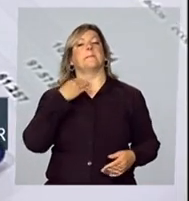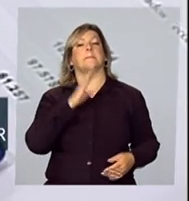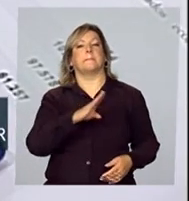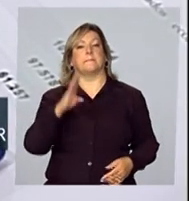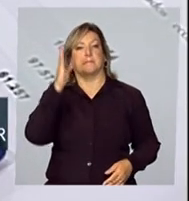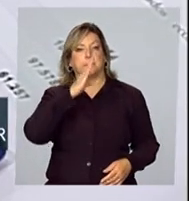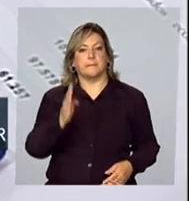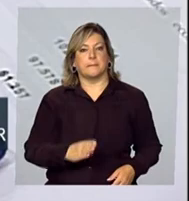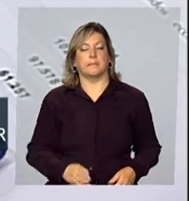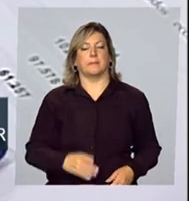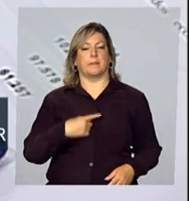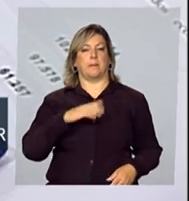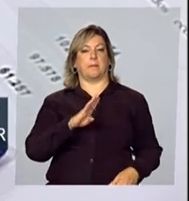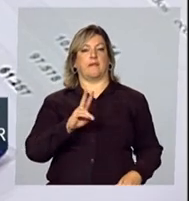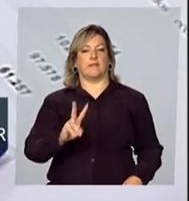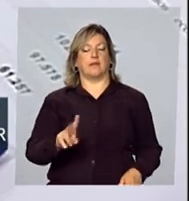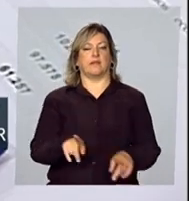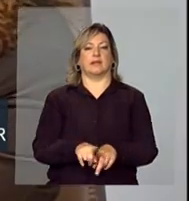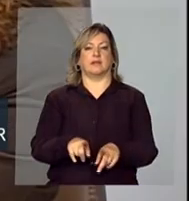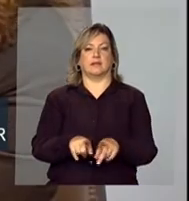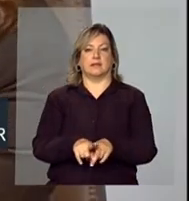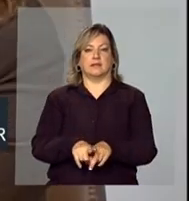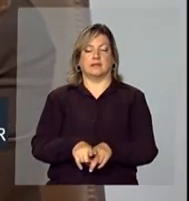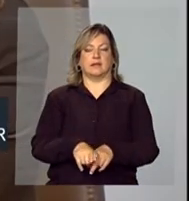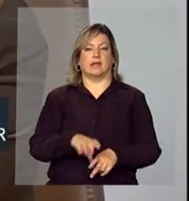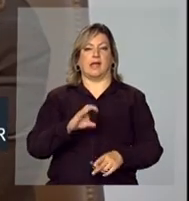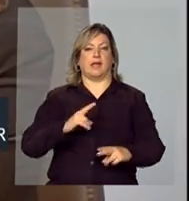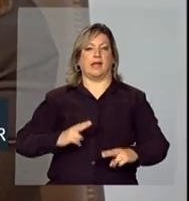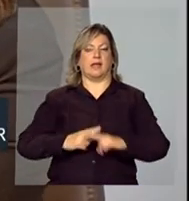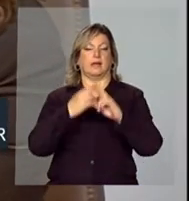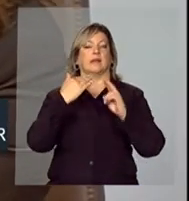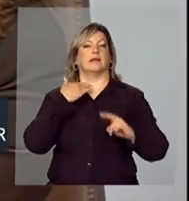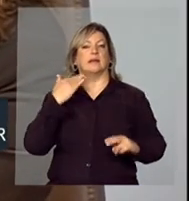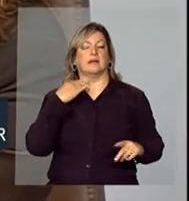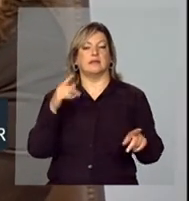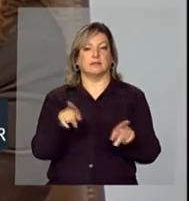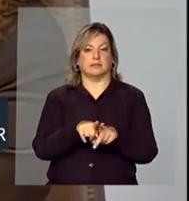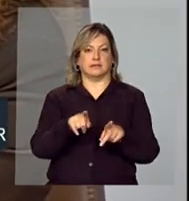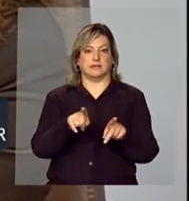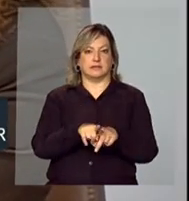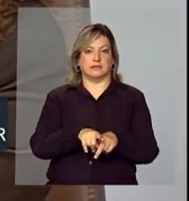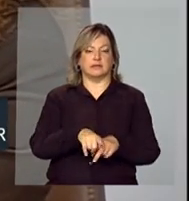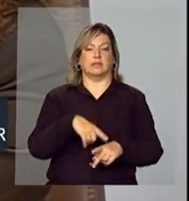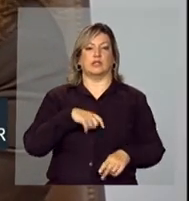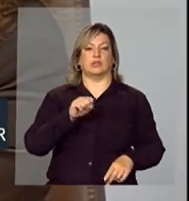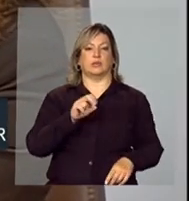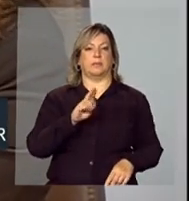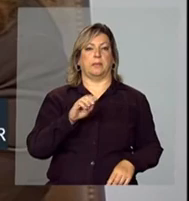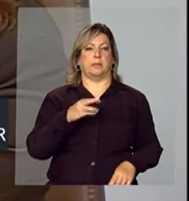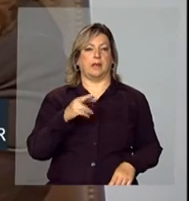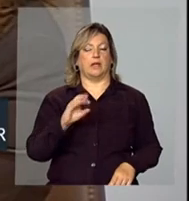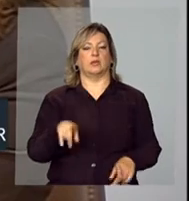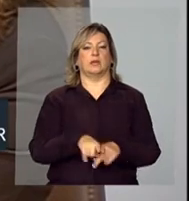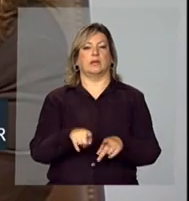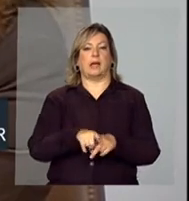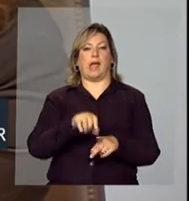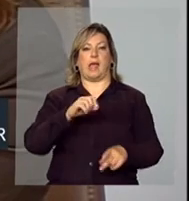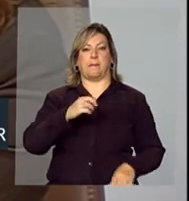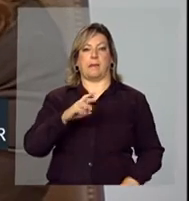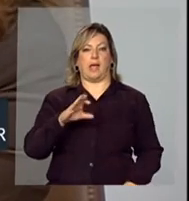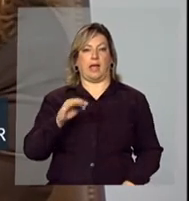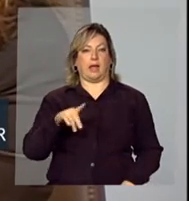Brasil BVB mg caixa o pude comércio eletrônico B2W submarino Shoptime e Americanas